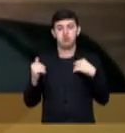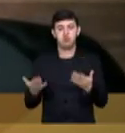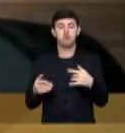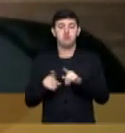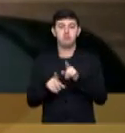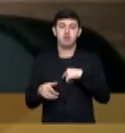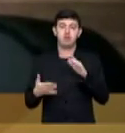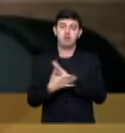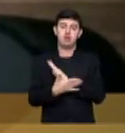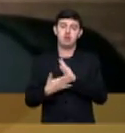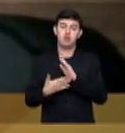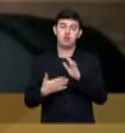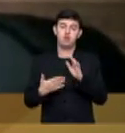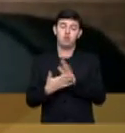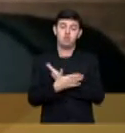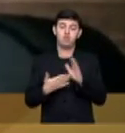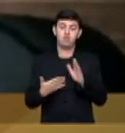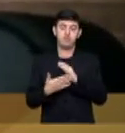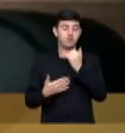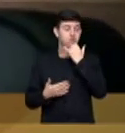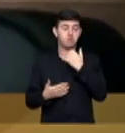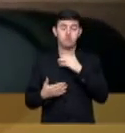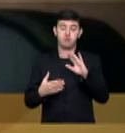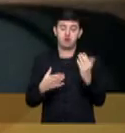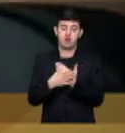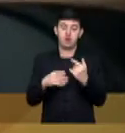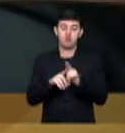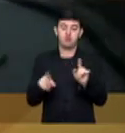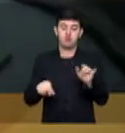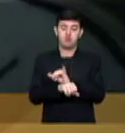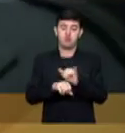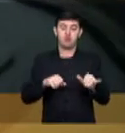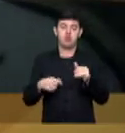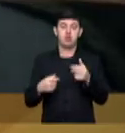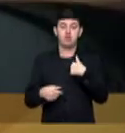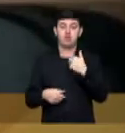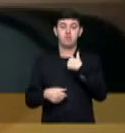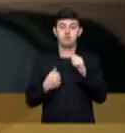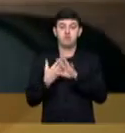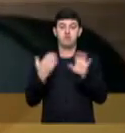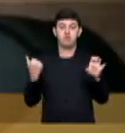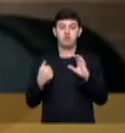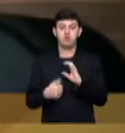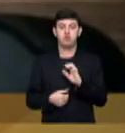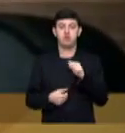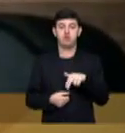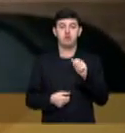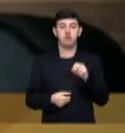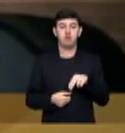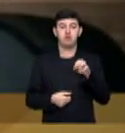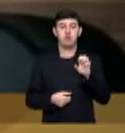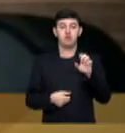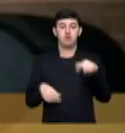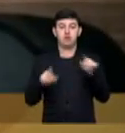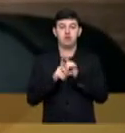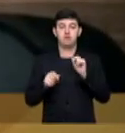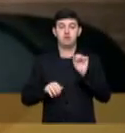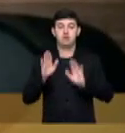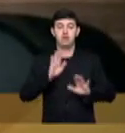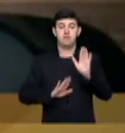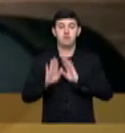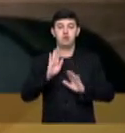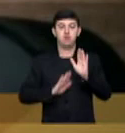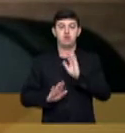esses casos não se pode distanciar do cânone da prudência que incumbe aos órgãos